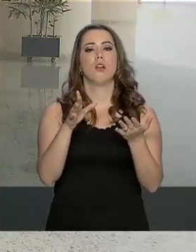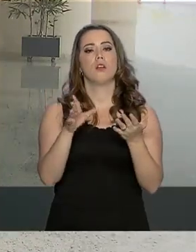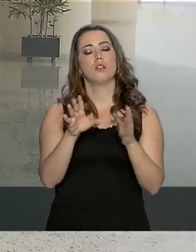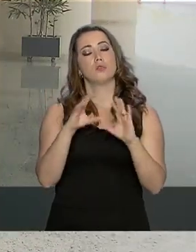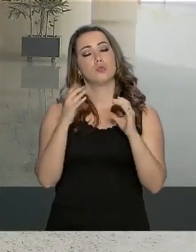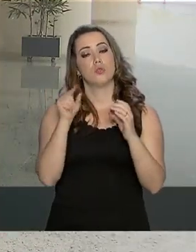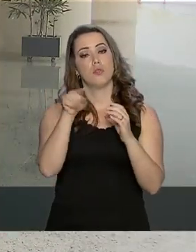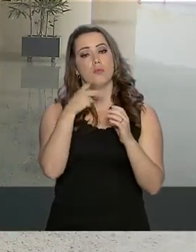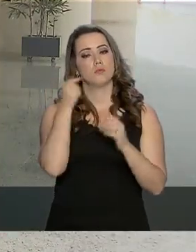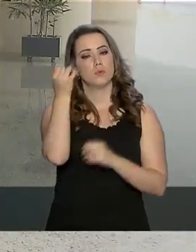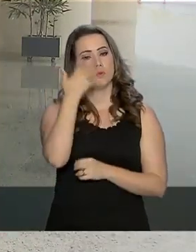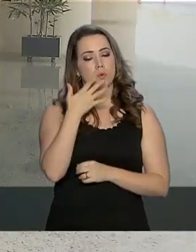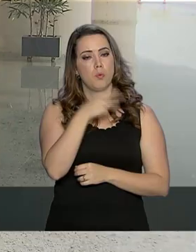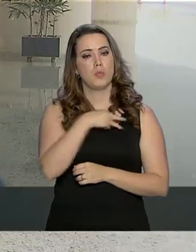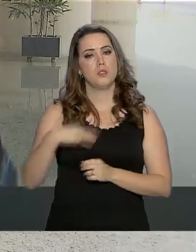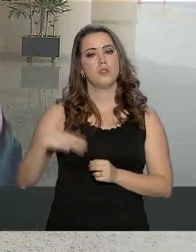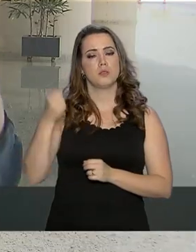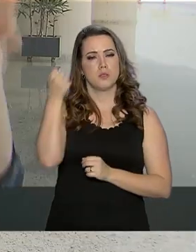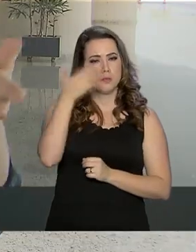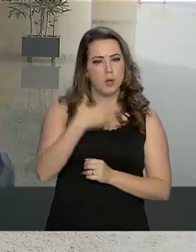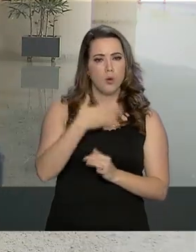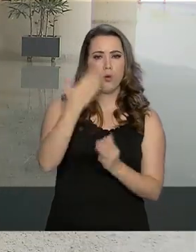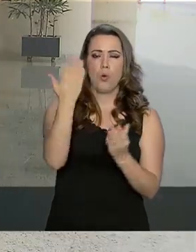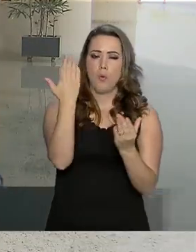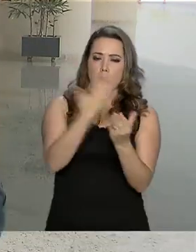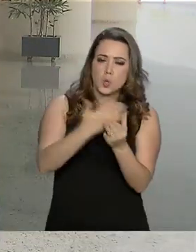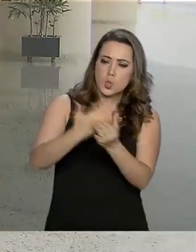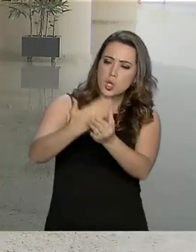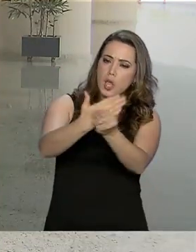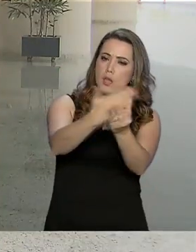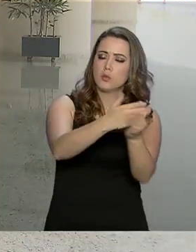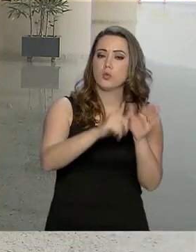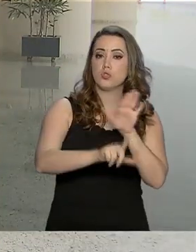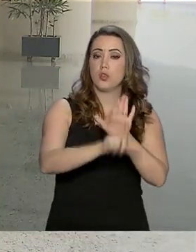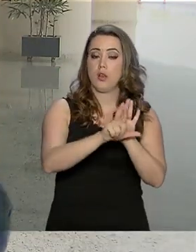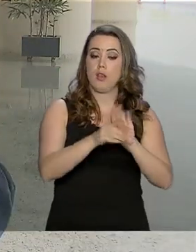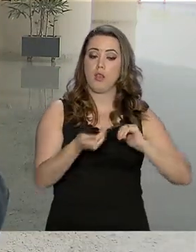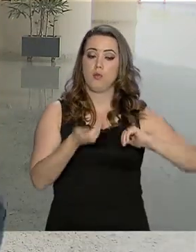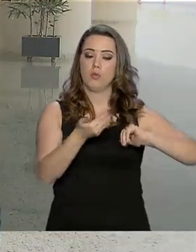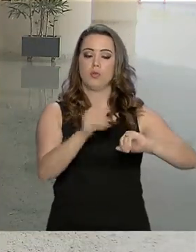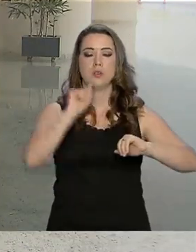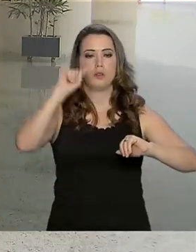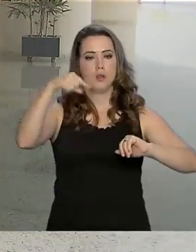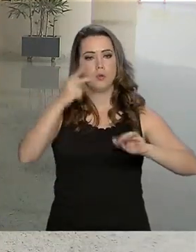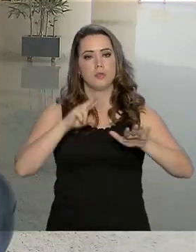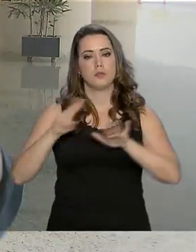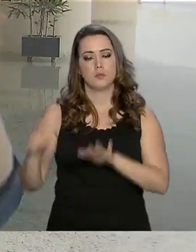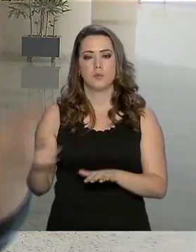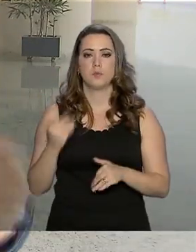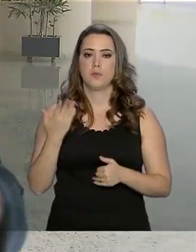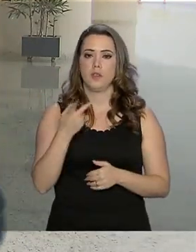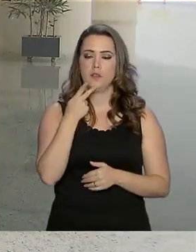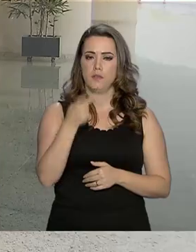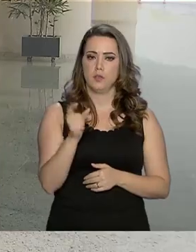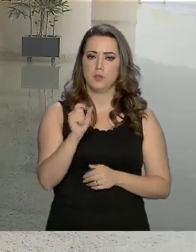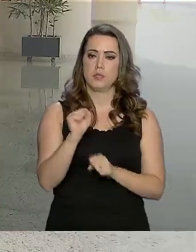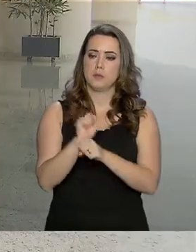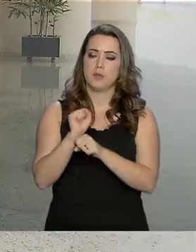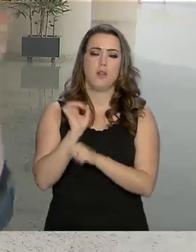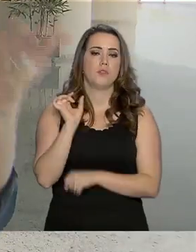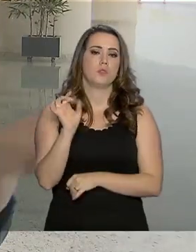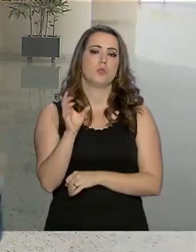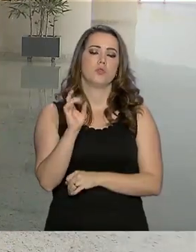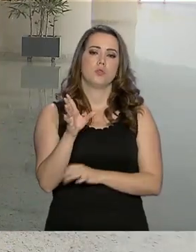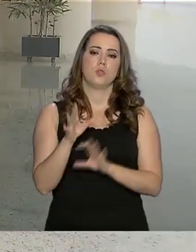afirmou que vai encaminhar o projeto de lei anti crime ao congresso nacional na próxima semana ele disse que aguardava apenas